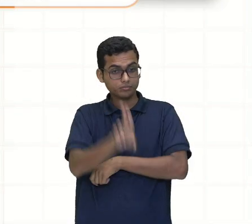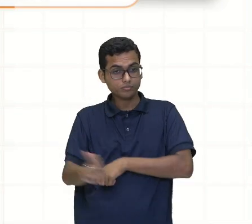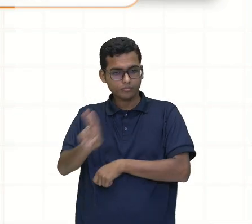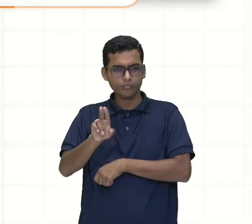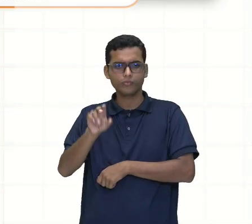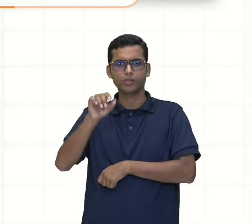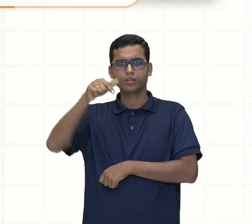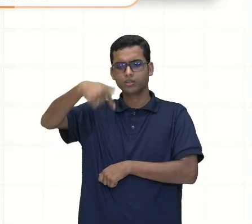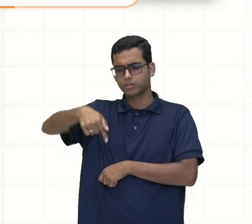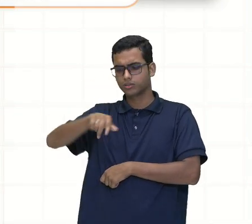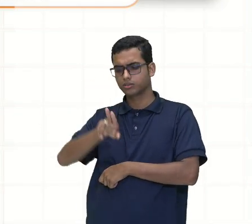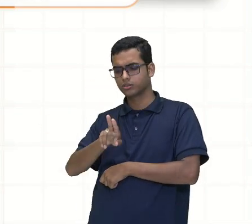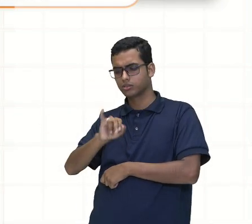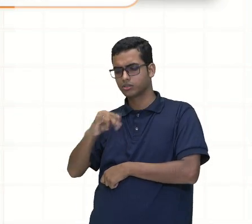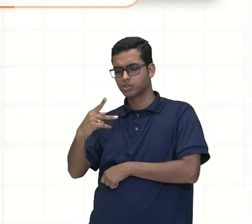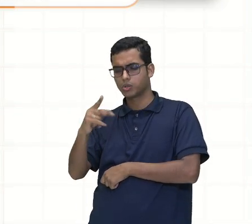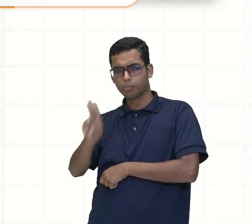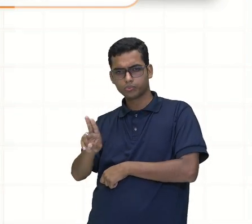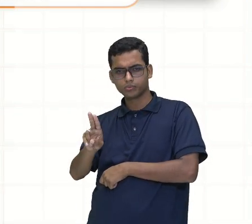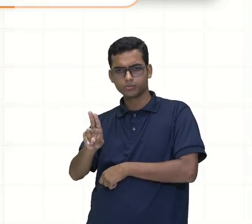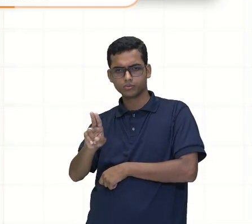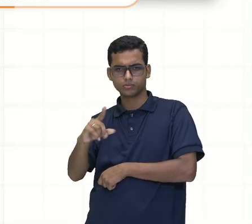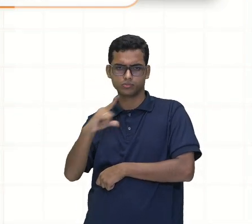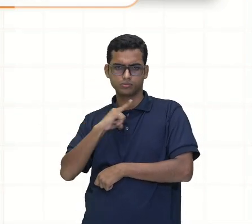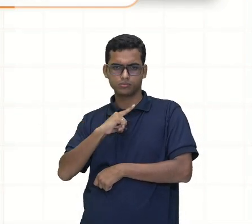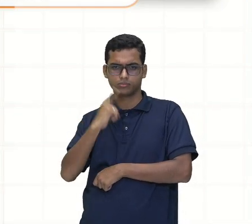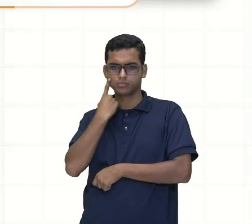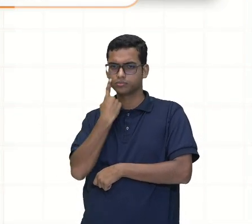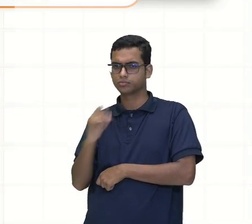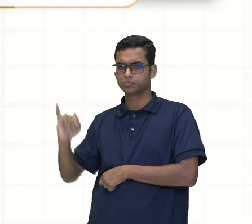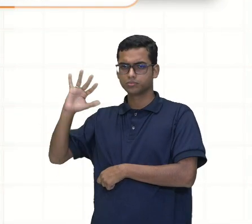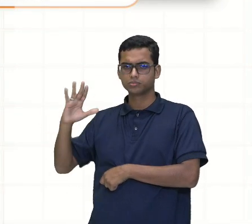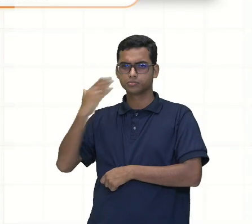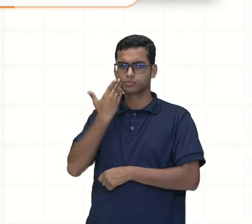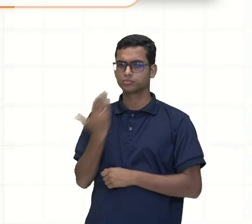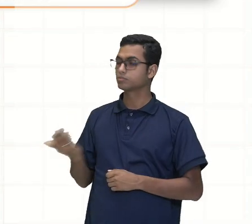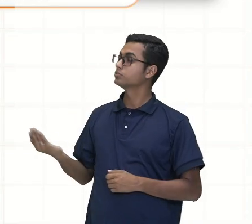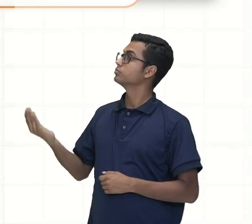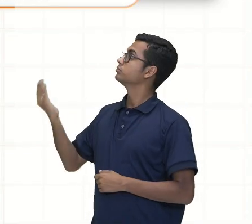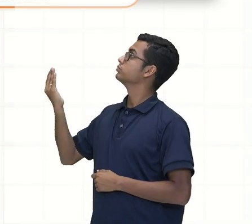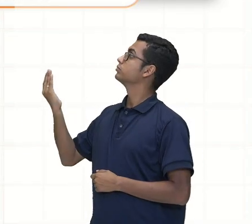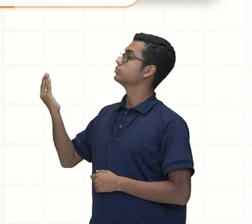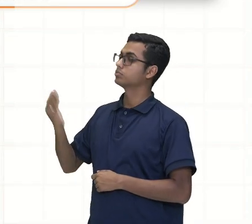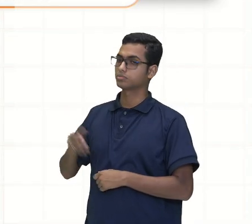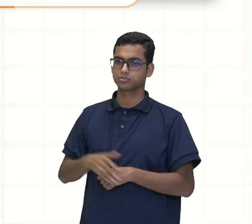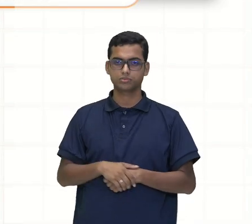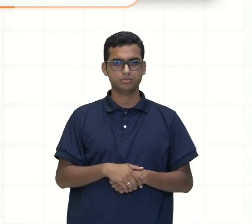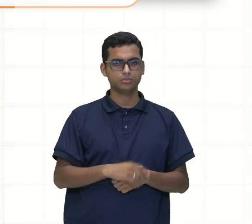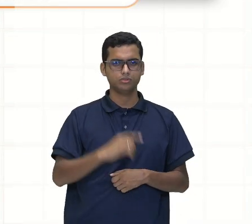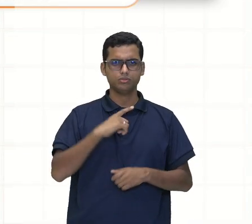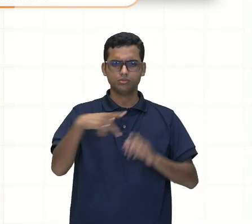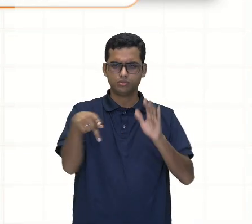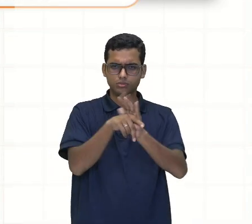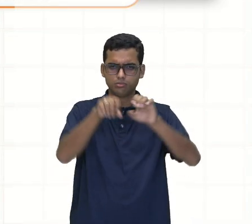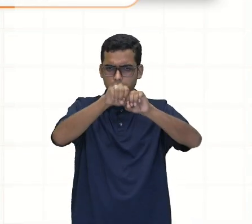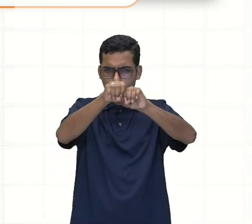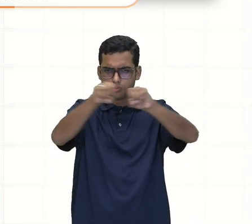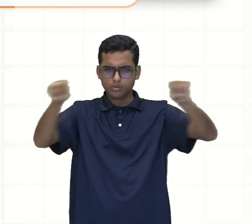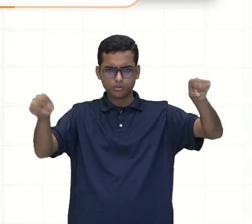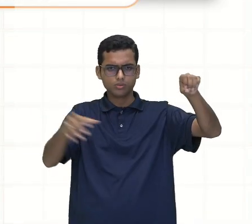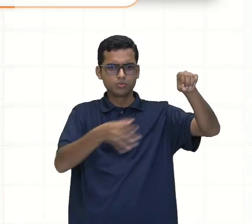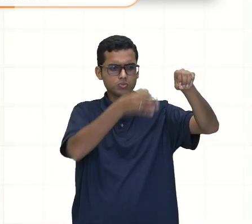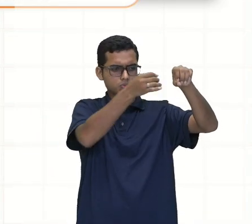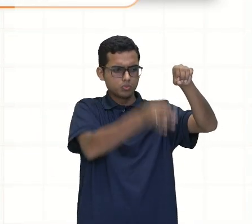quipu. Como vocês podem observar, nós temos aqui a imagem do quipu, que é justamente uma corda e uma